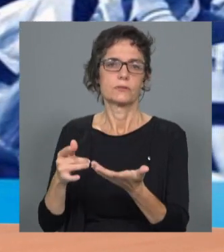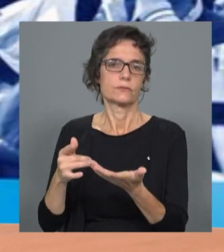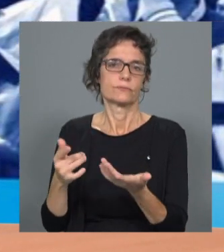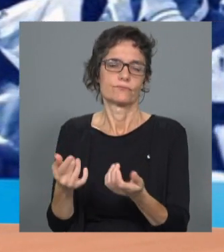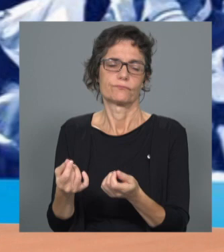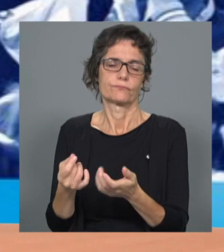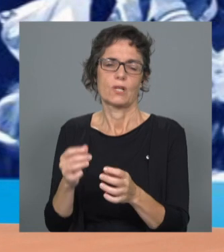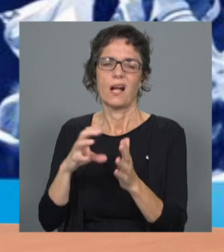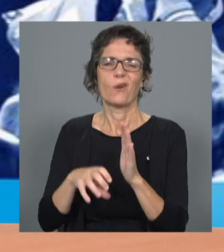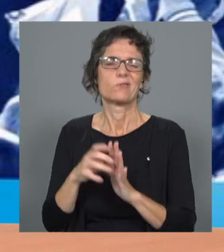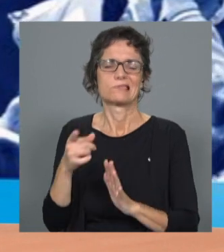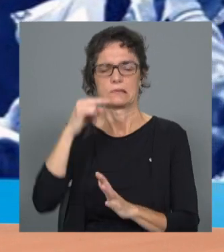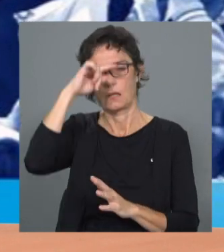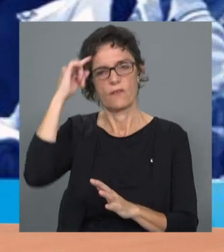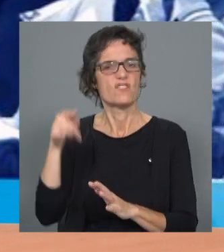depois.